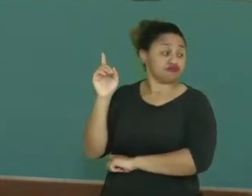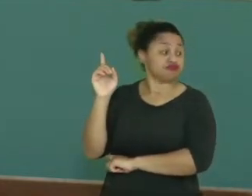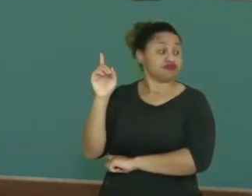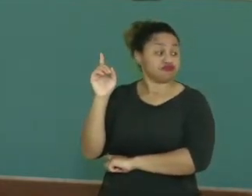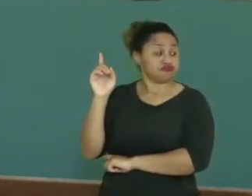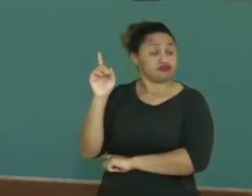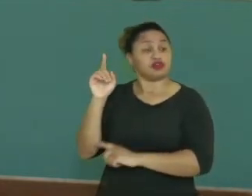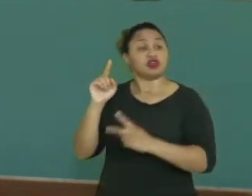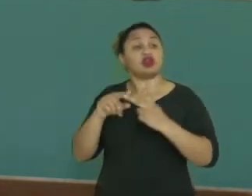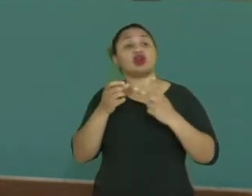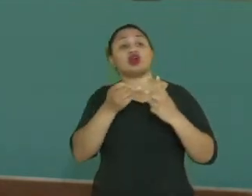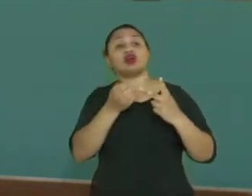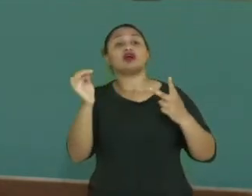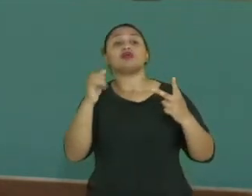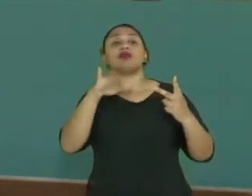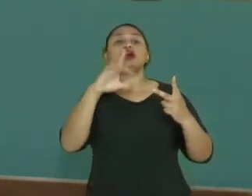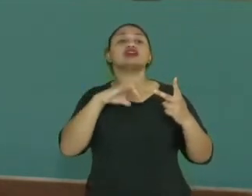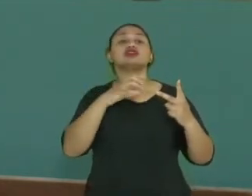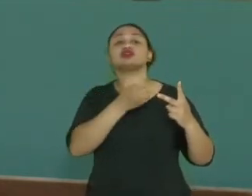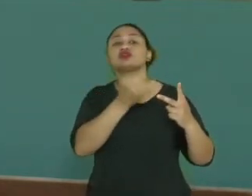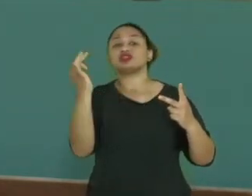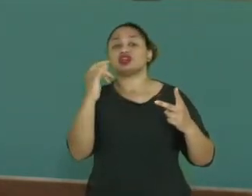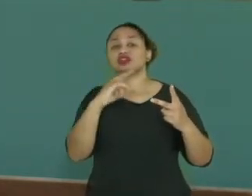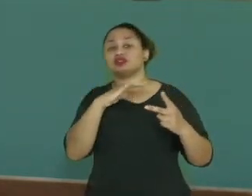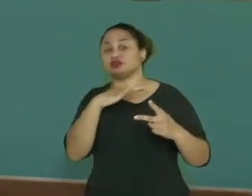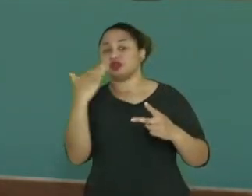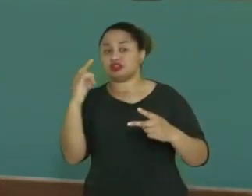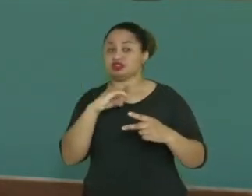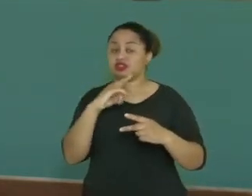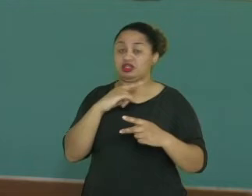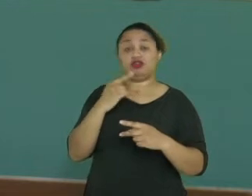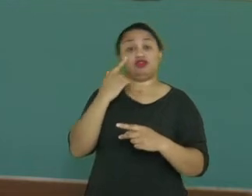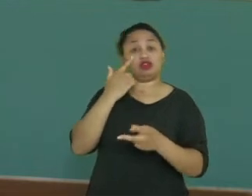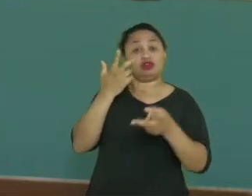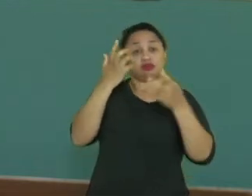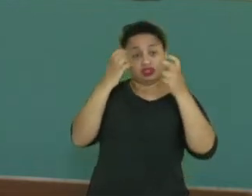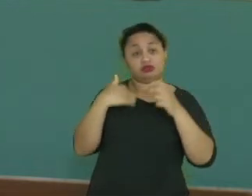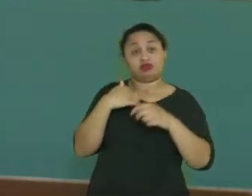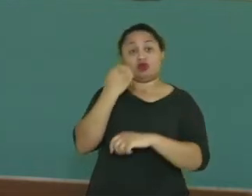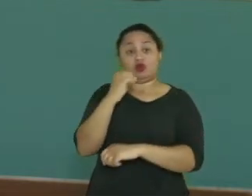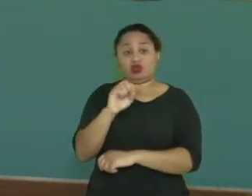mortes registrados, né? Então, foi ali que a gente acabou de identificar, né?